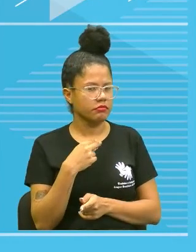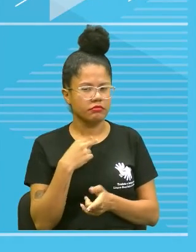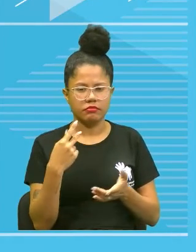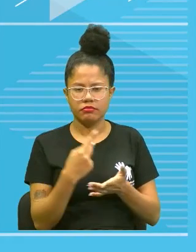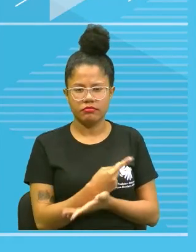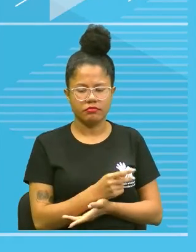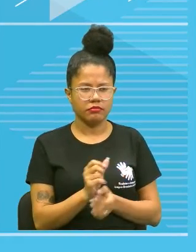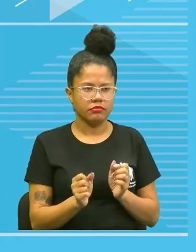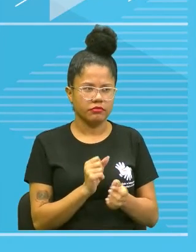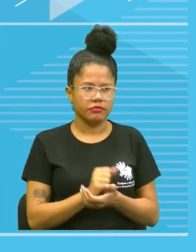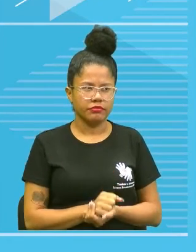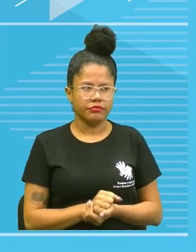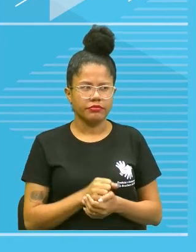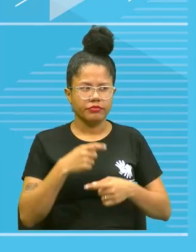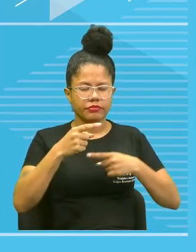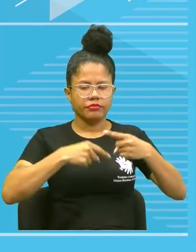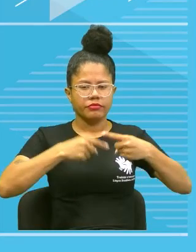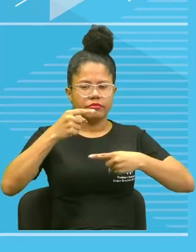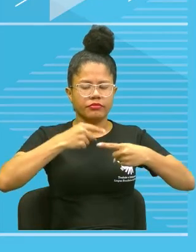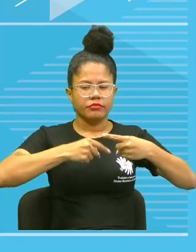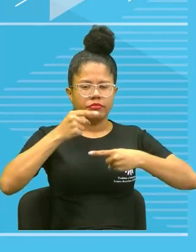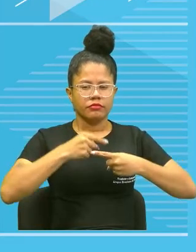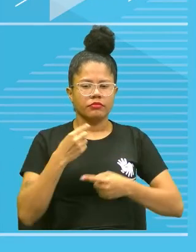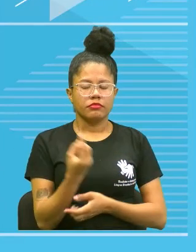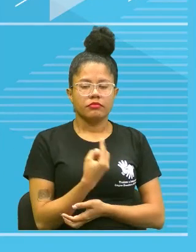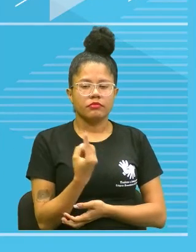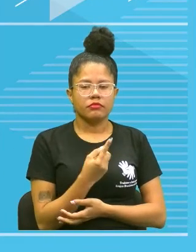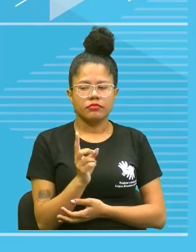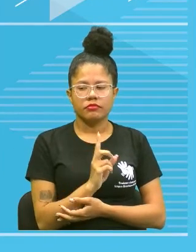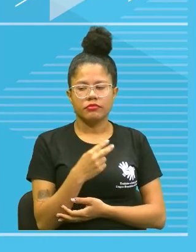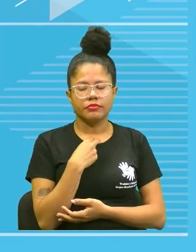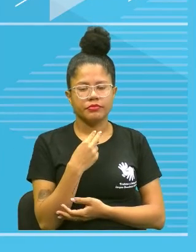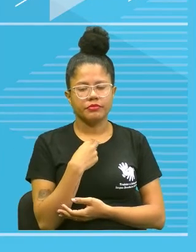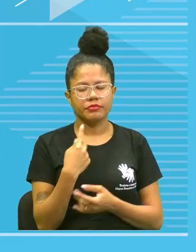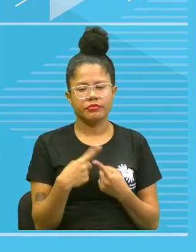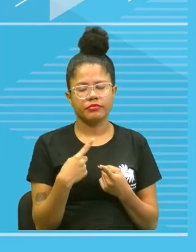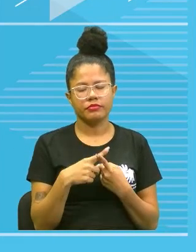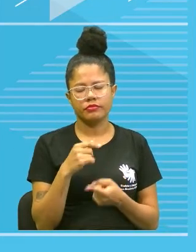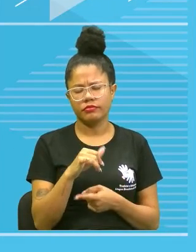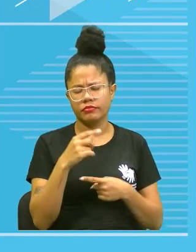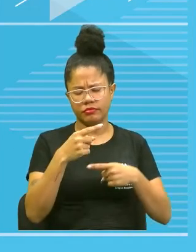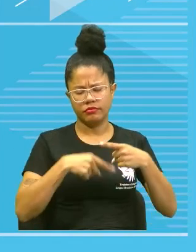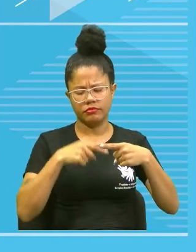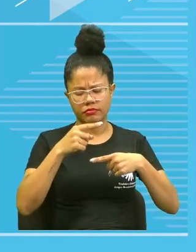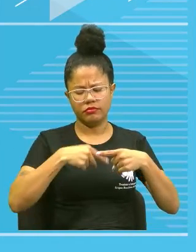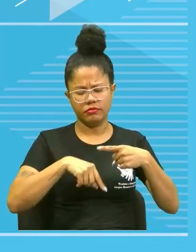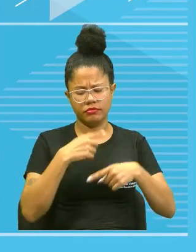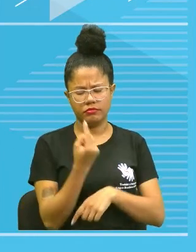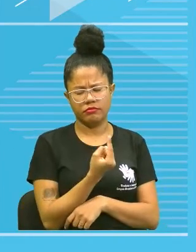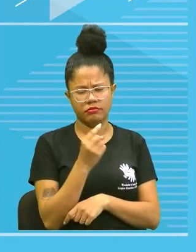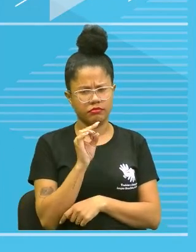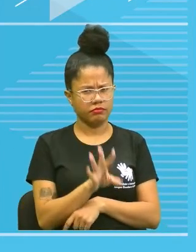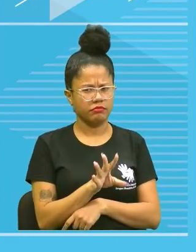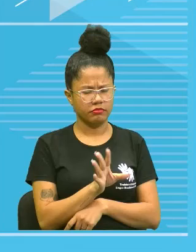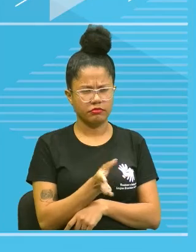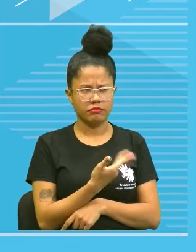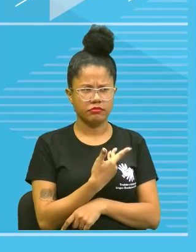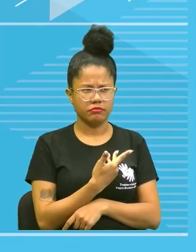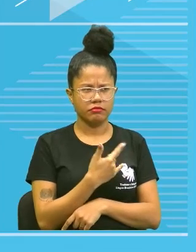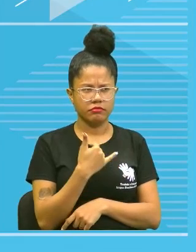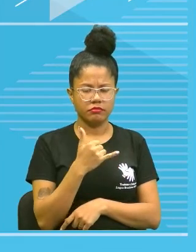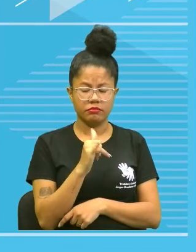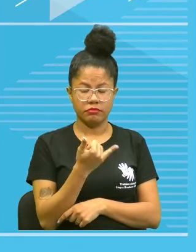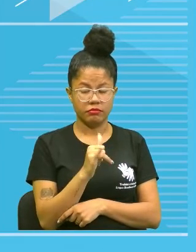acontecer? É que a razão entre elas seja 1. Porque se for 1, o rendimento deles, né? O rendimento deles vale